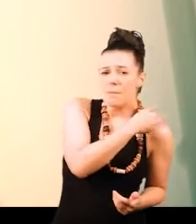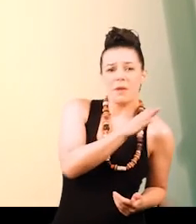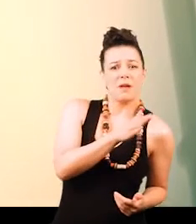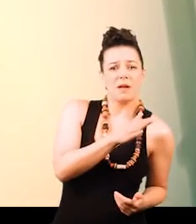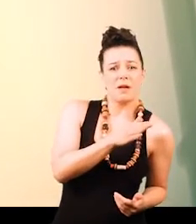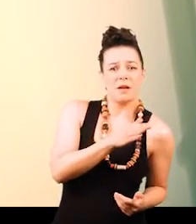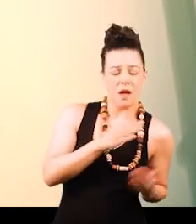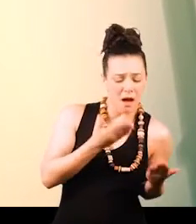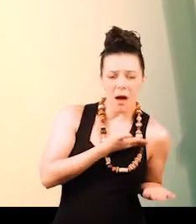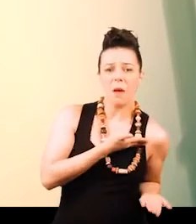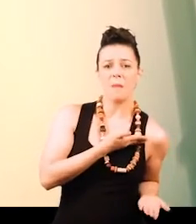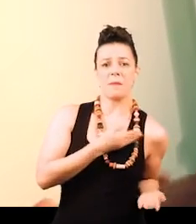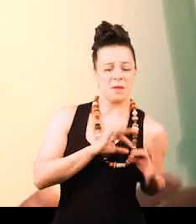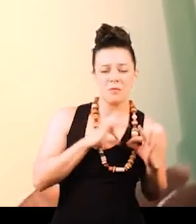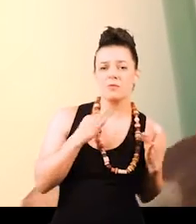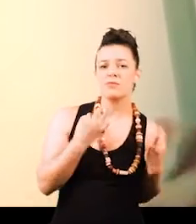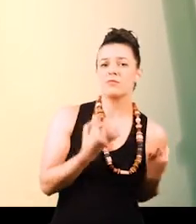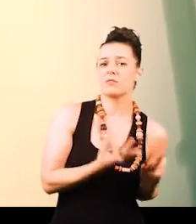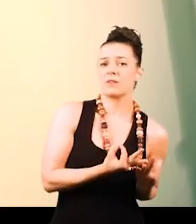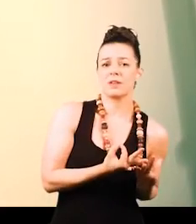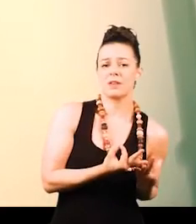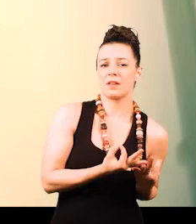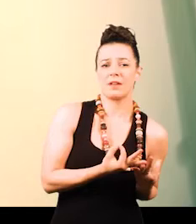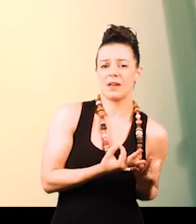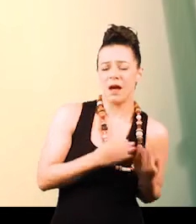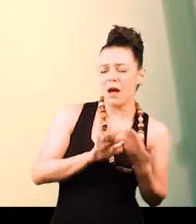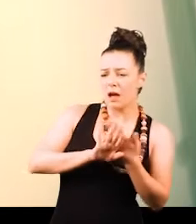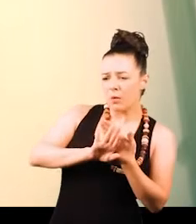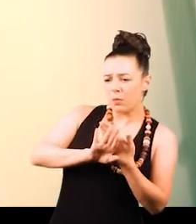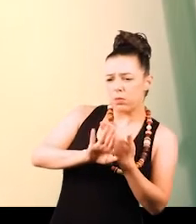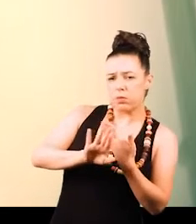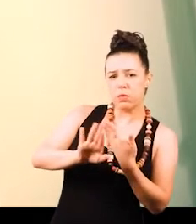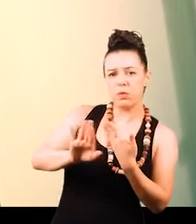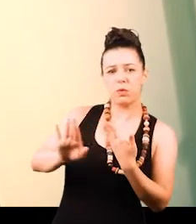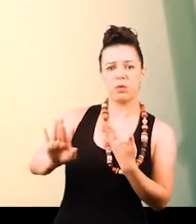como todo mundo. Ele era um objeto estranho.